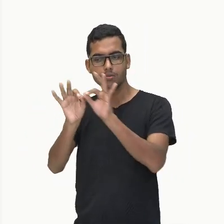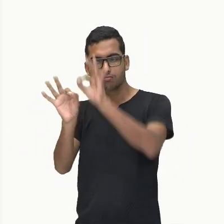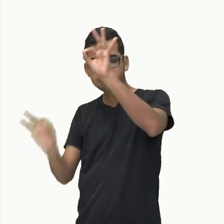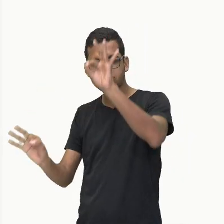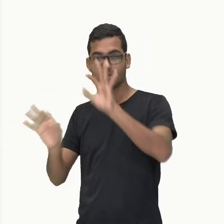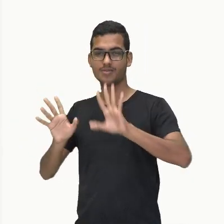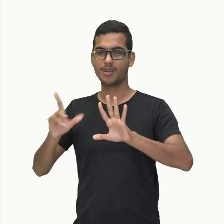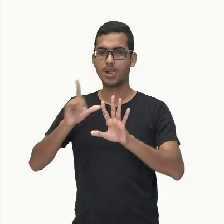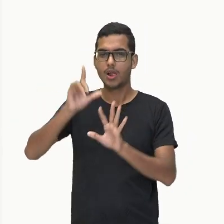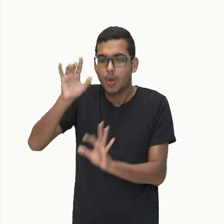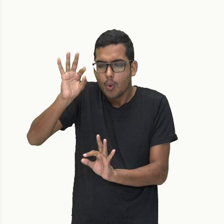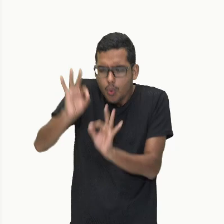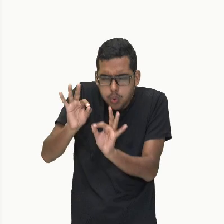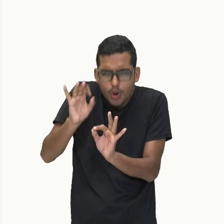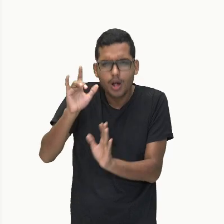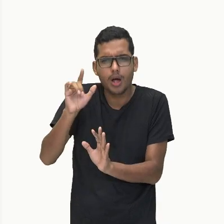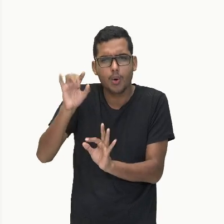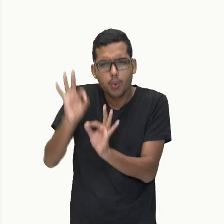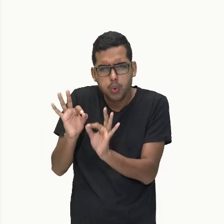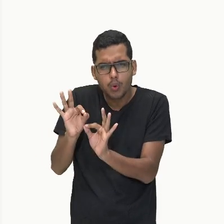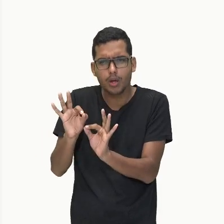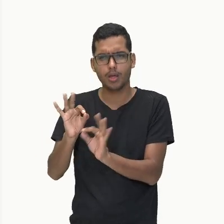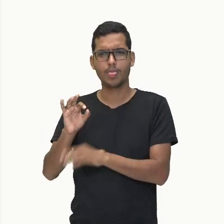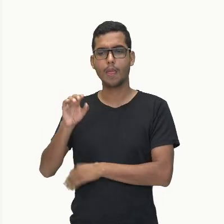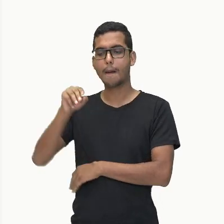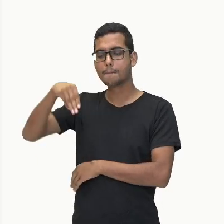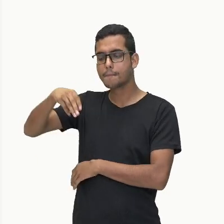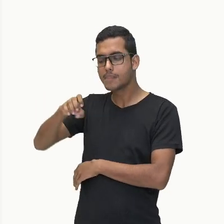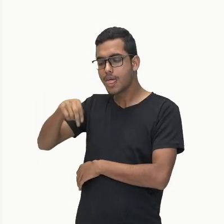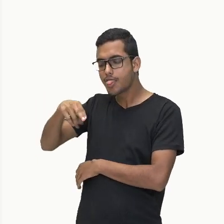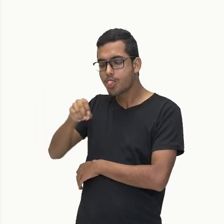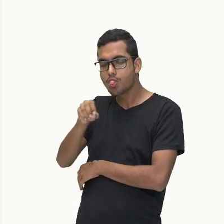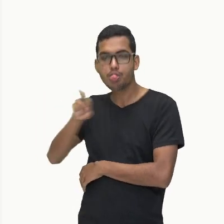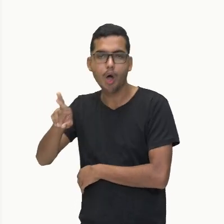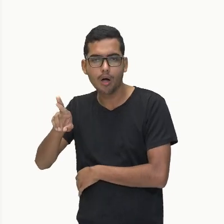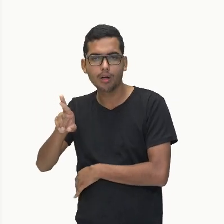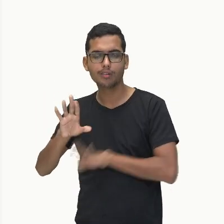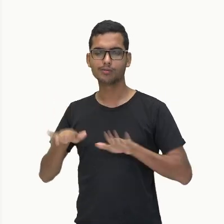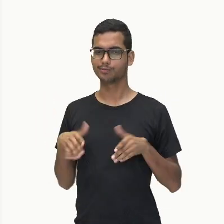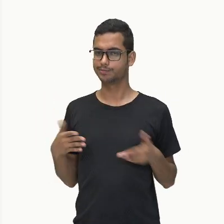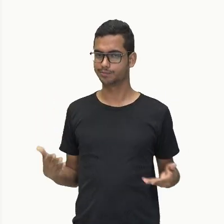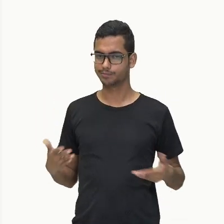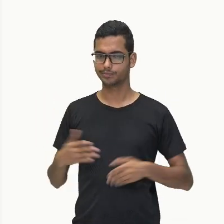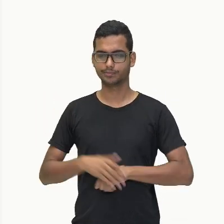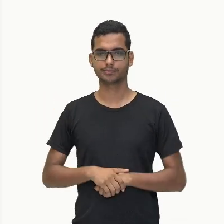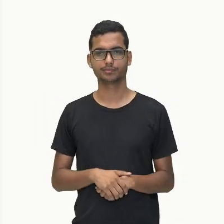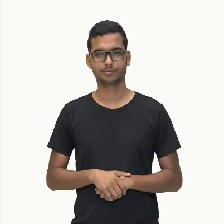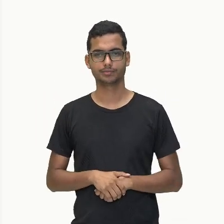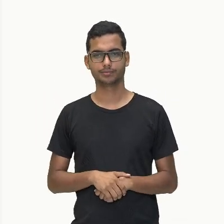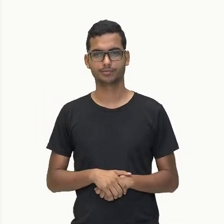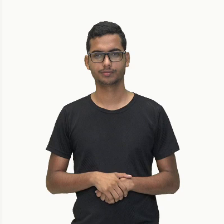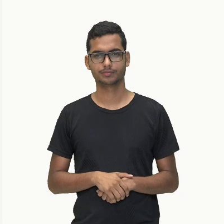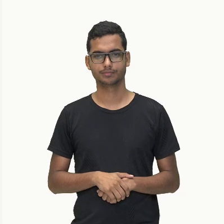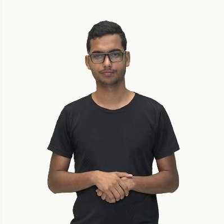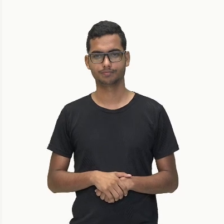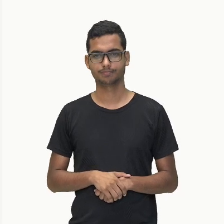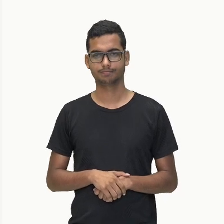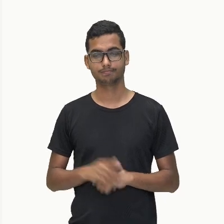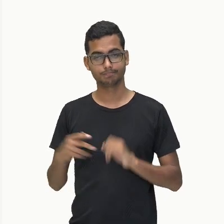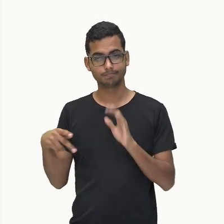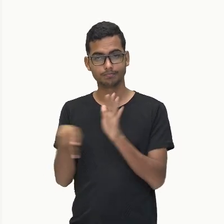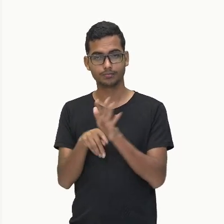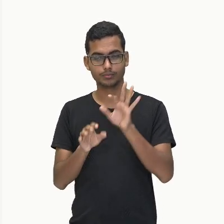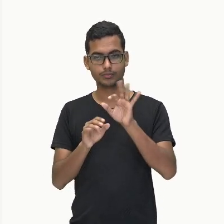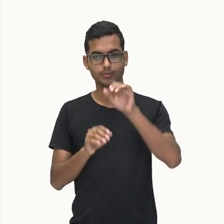menor distância entre o ponto A e a reta R vai ser justamente onde está esse ponto B,